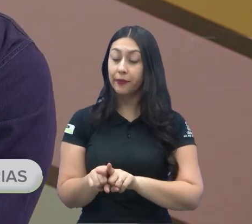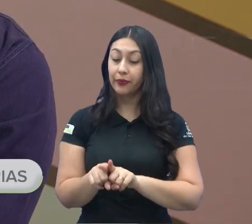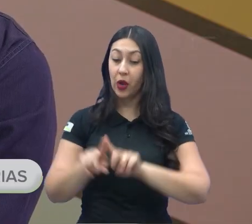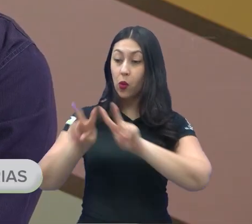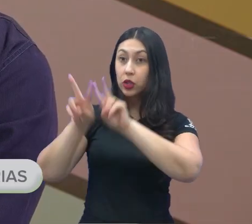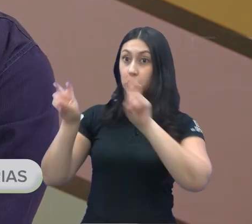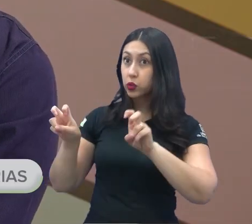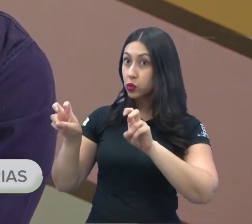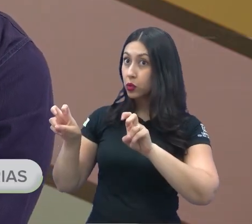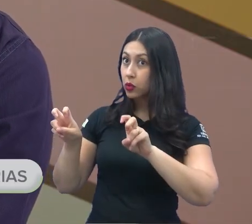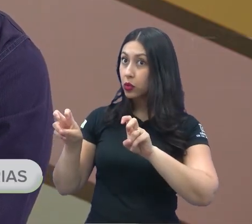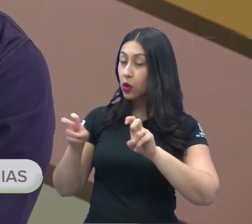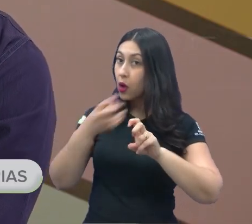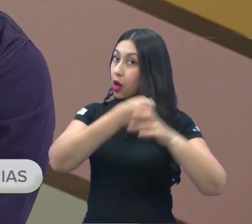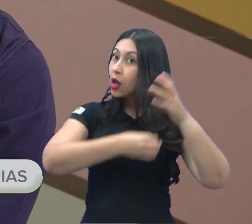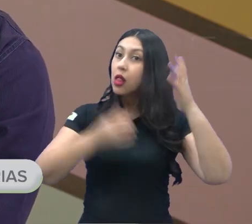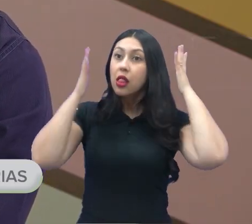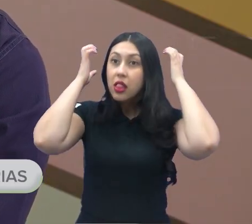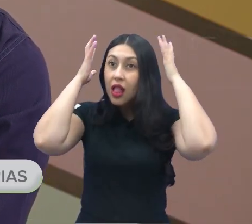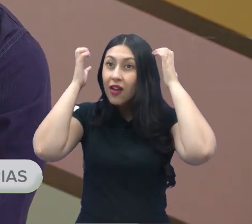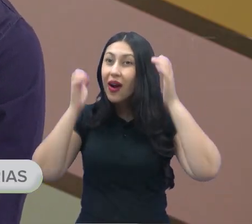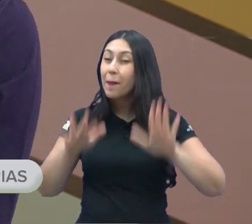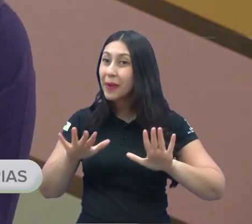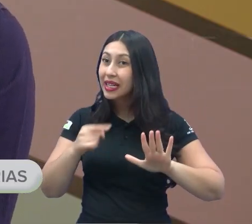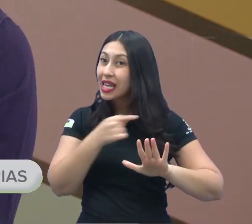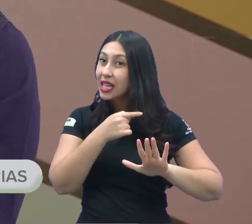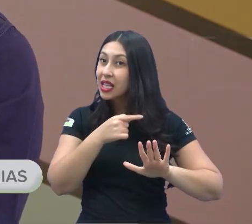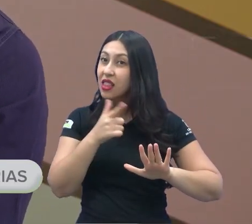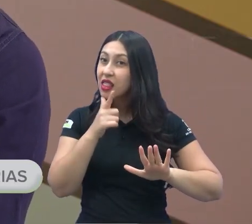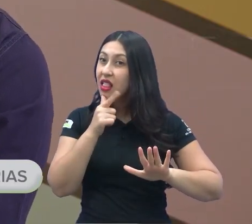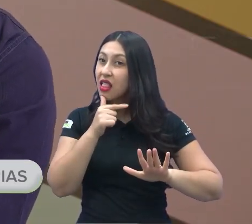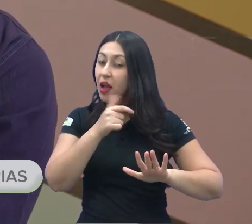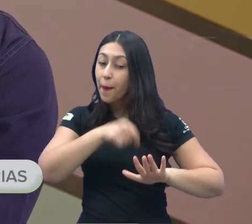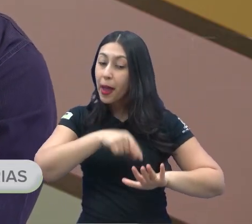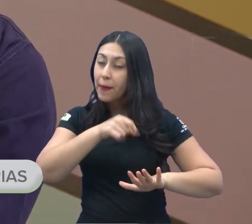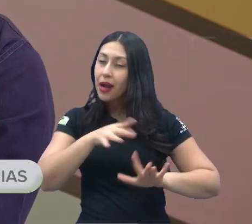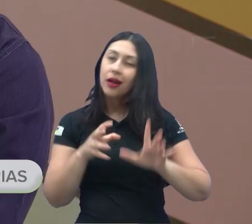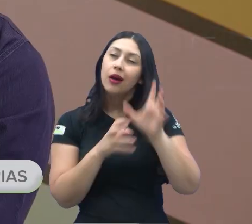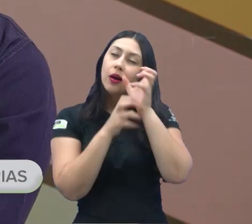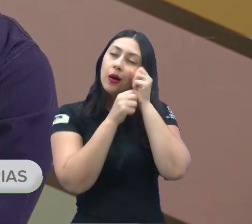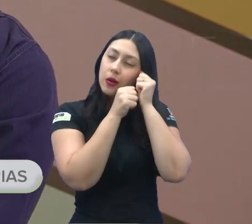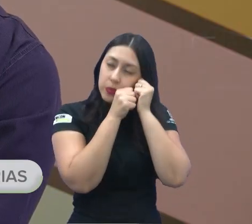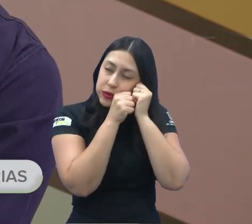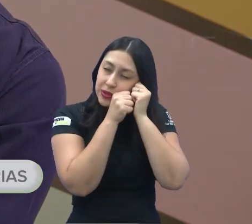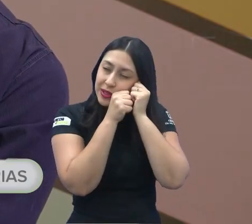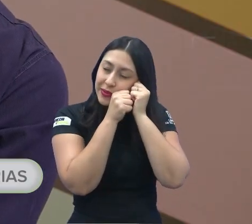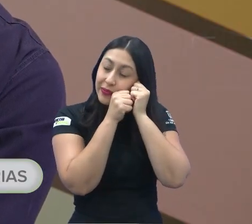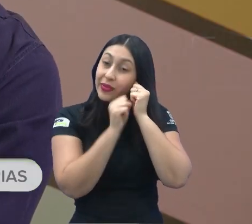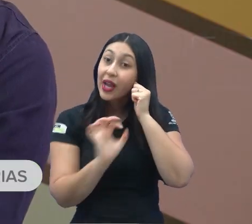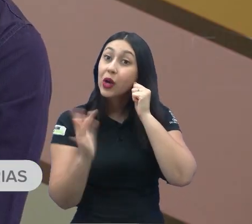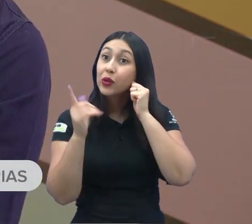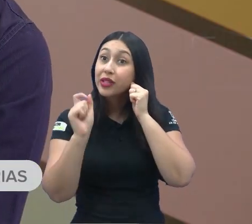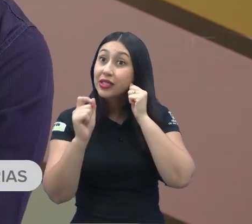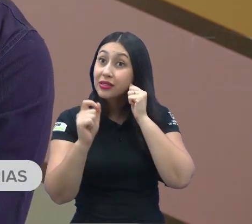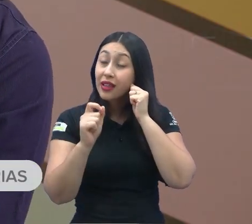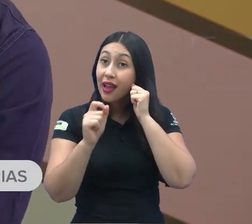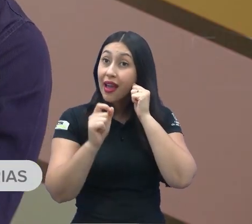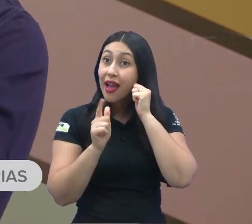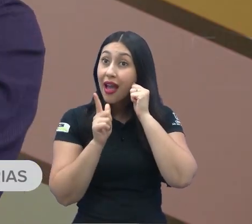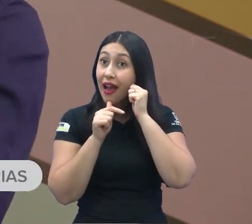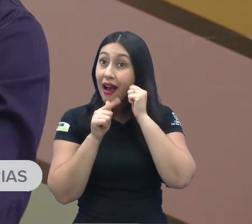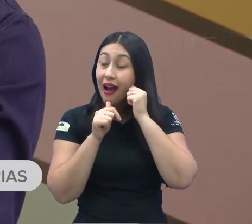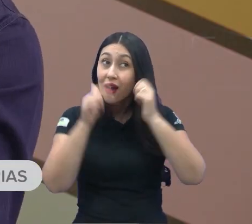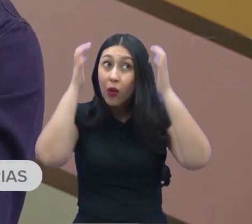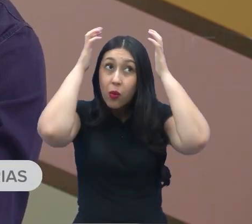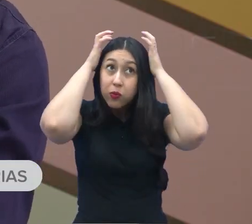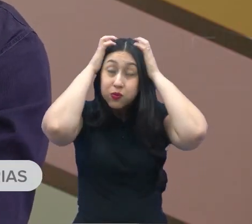é prejudicial, por quê? Quando o cabelo está molhado e a gente acaba deitando ali no travesseiro, a gente acaba tendo umidade junto com o calor ali, e isso é tudo